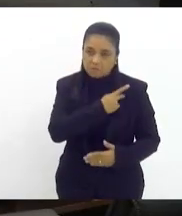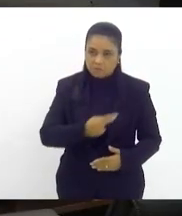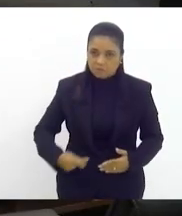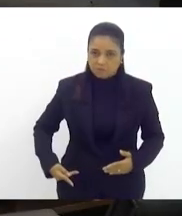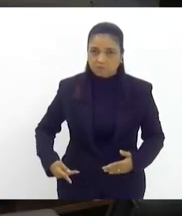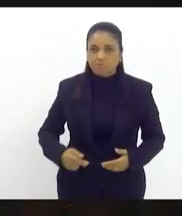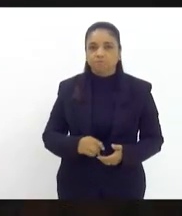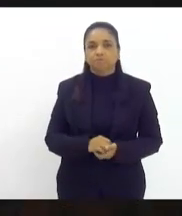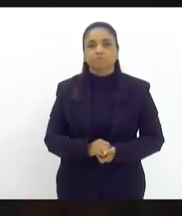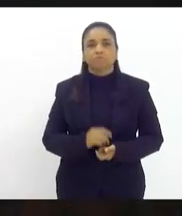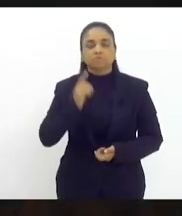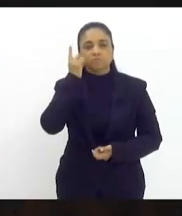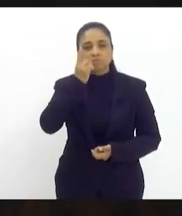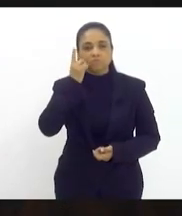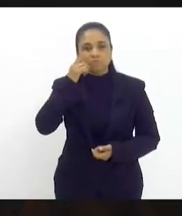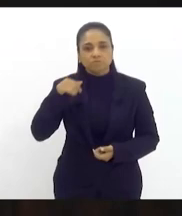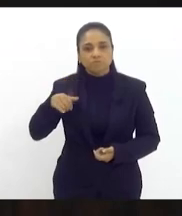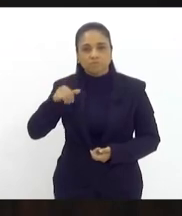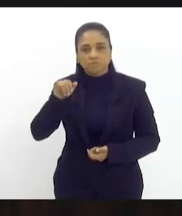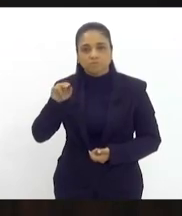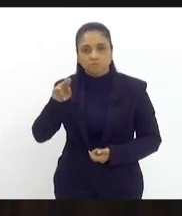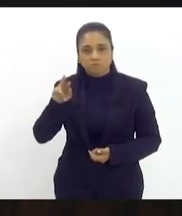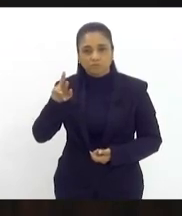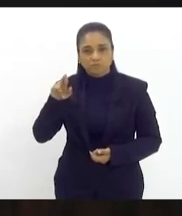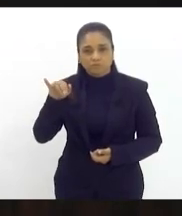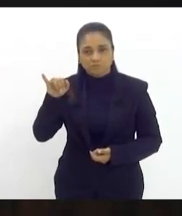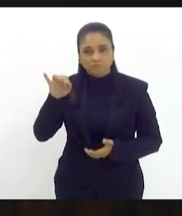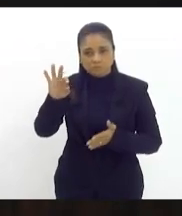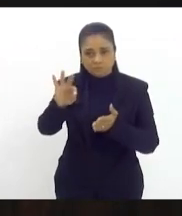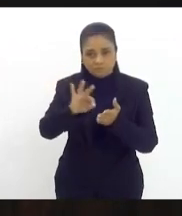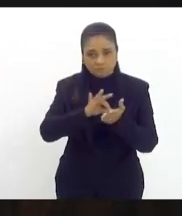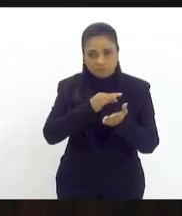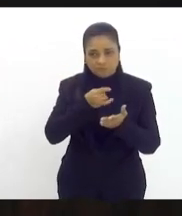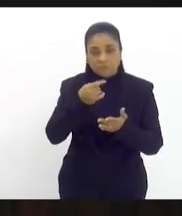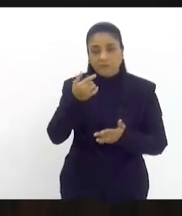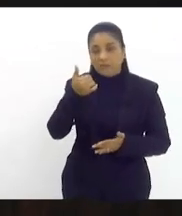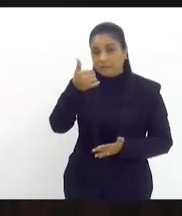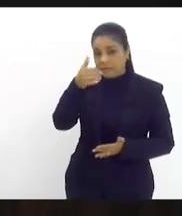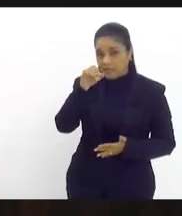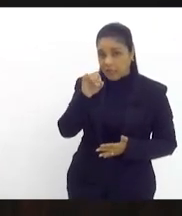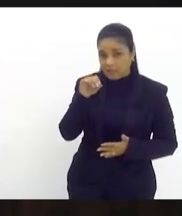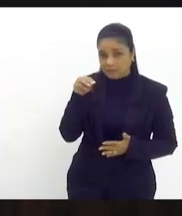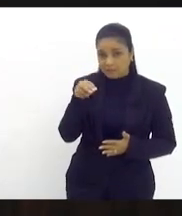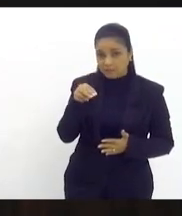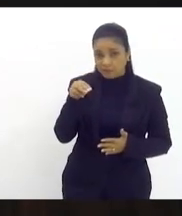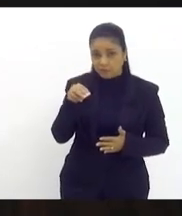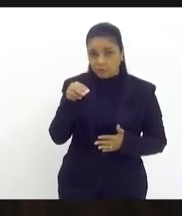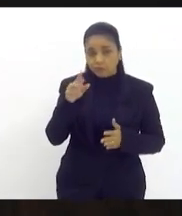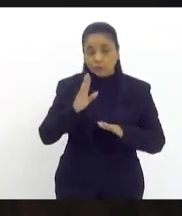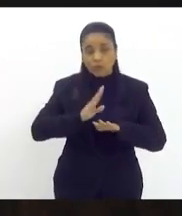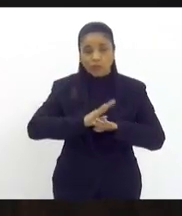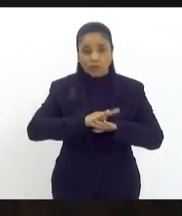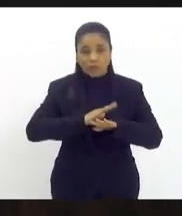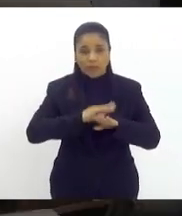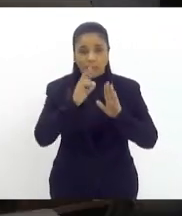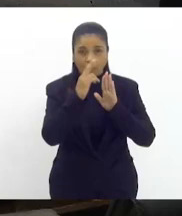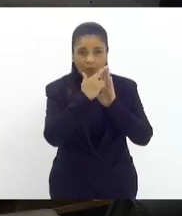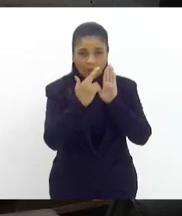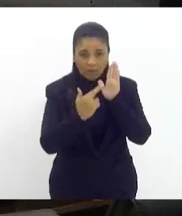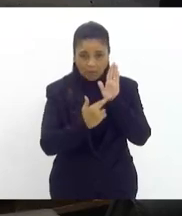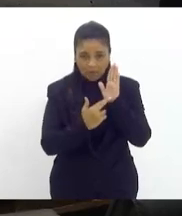deputado Yuri está inscrito vossa excelência tem 10 minutos do tempo regimental